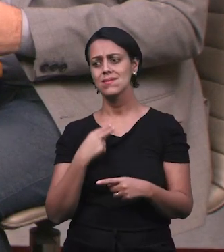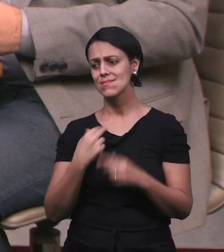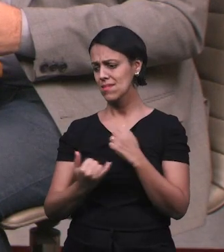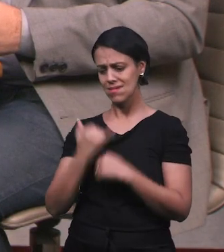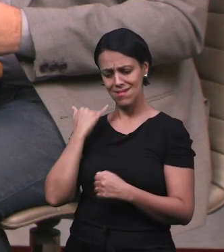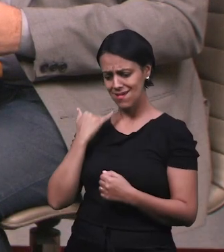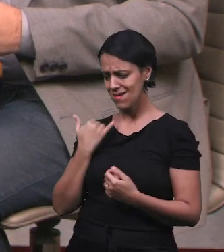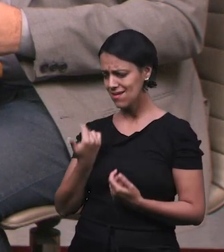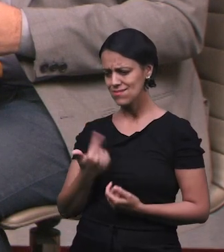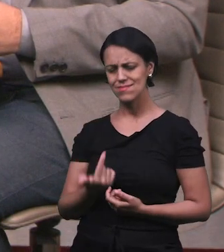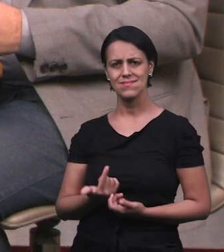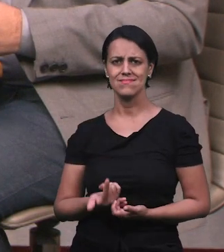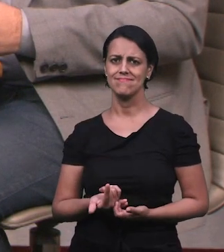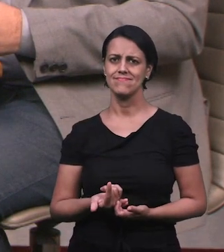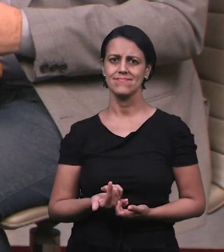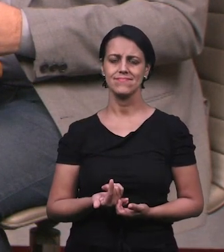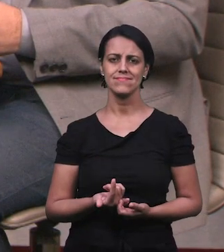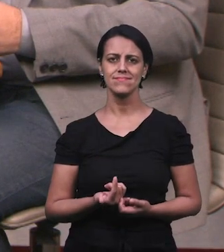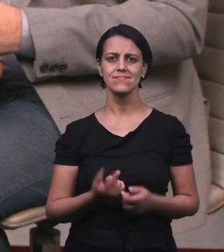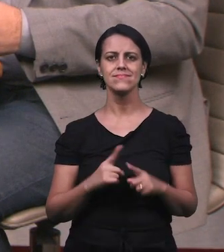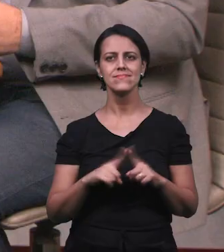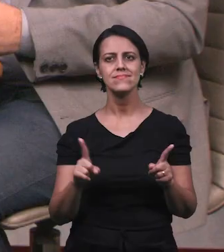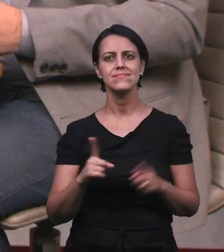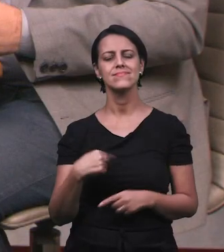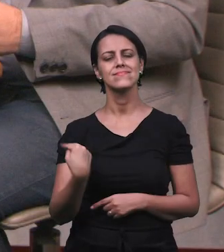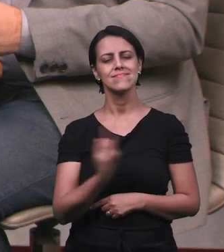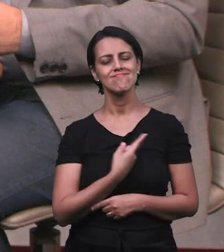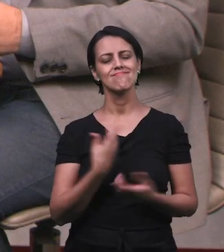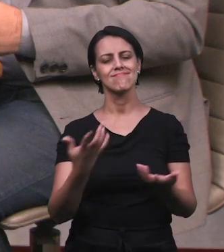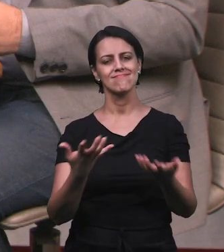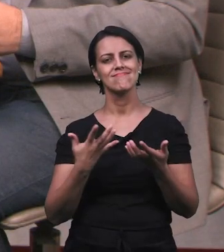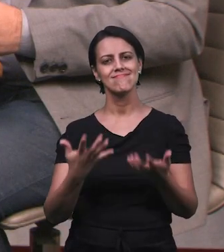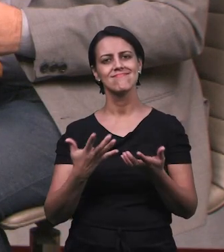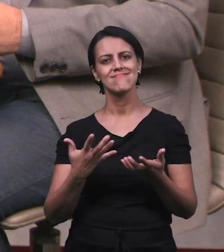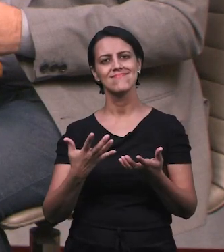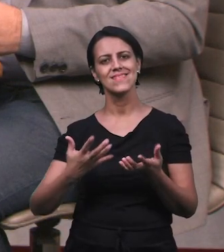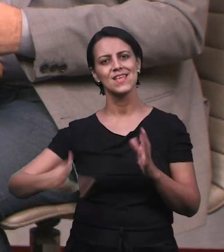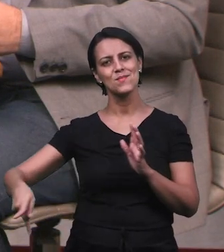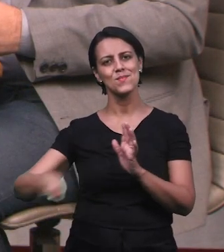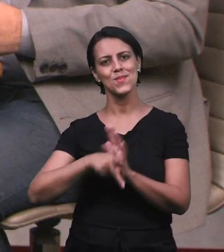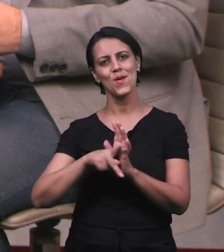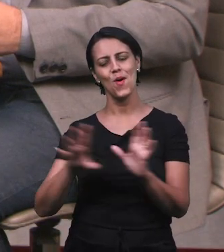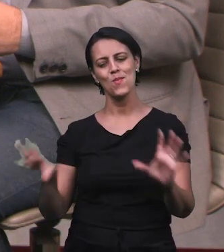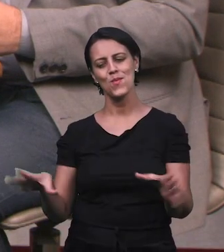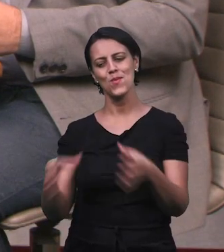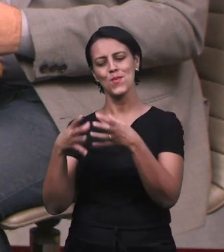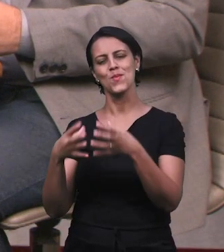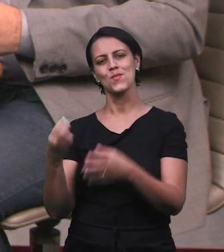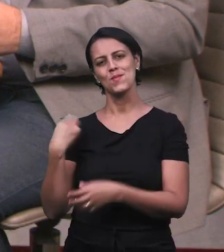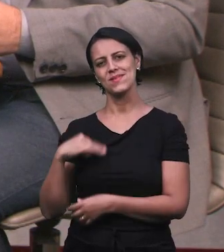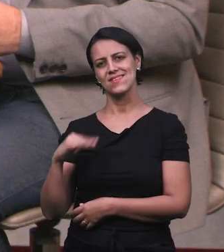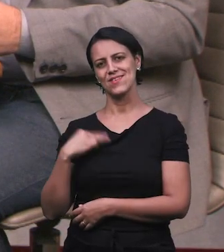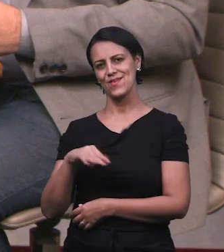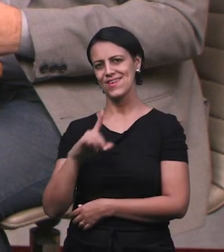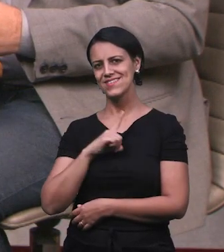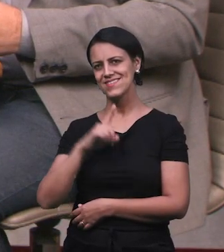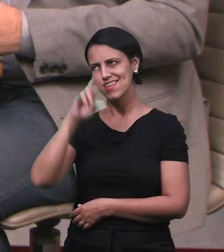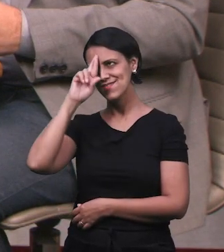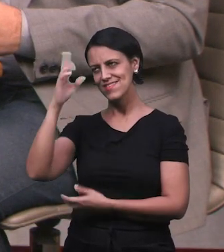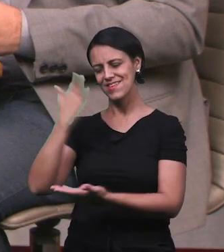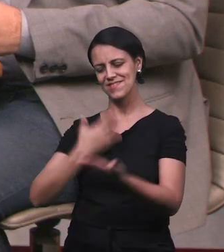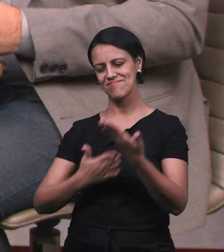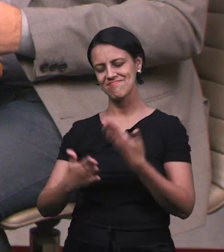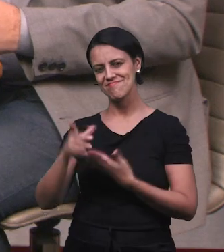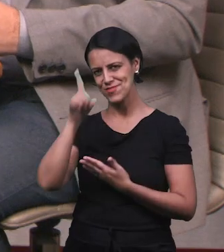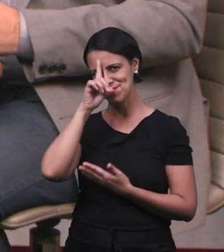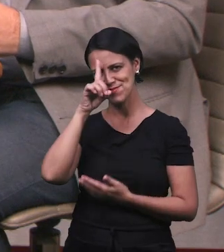né? Mas que nós queremos ser esses que alcançam misericórdia diante do Senhor. Nós queremos.